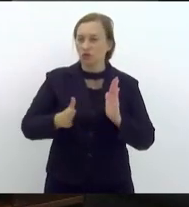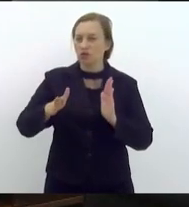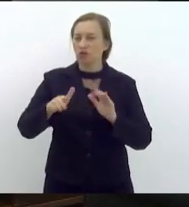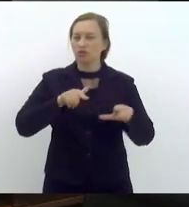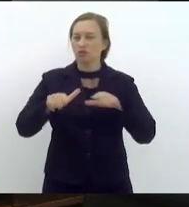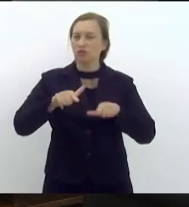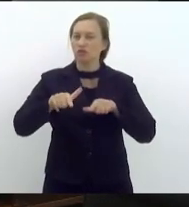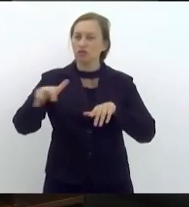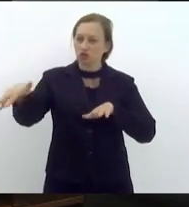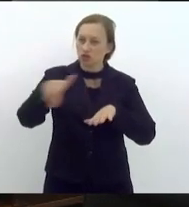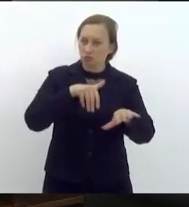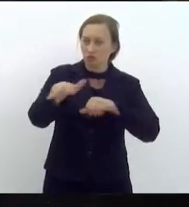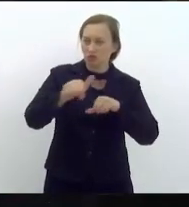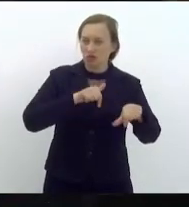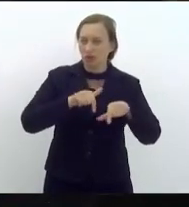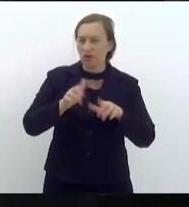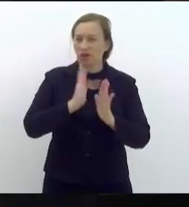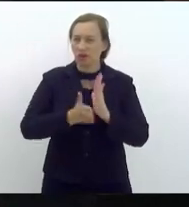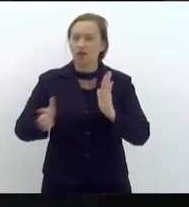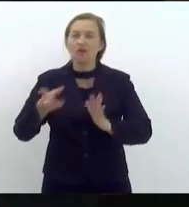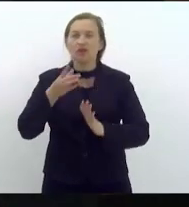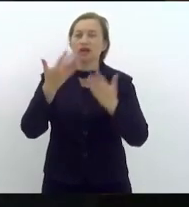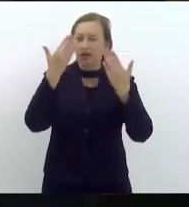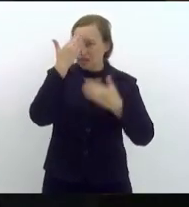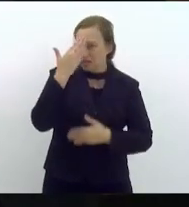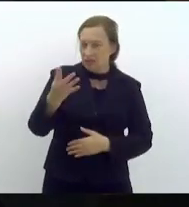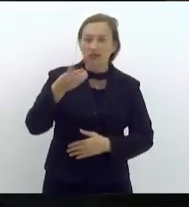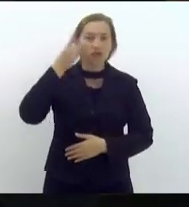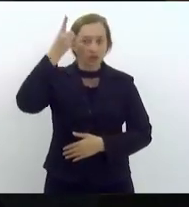mão Quero Agradecer aqui o deputado Daniel